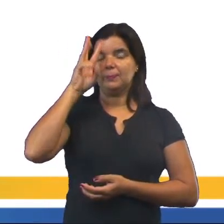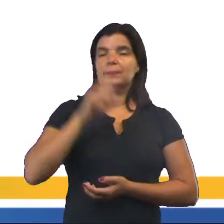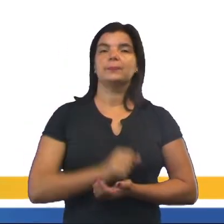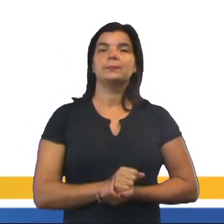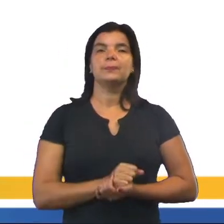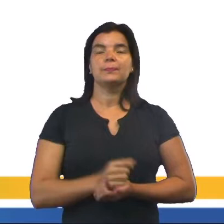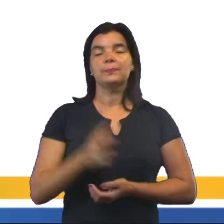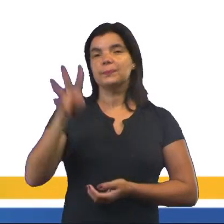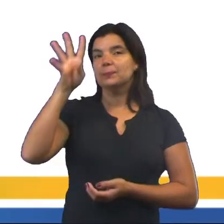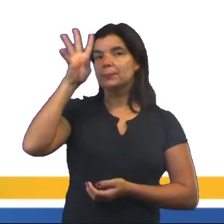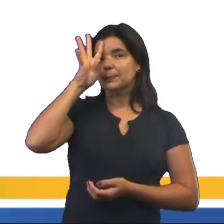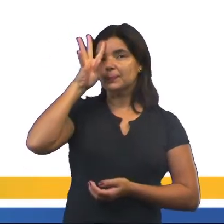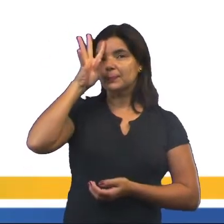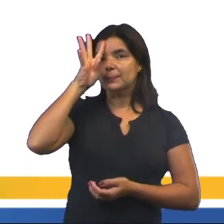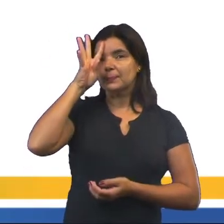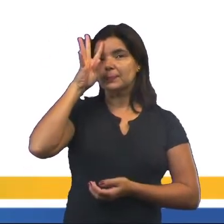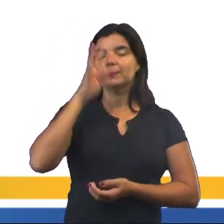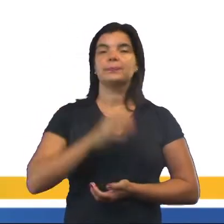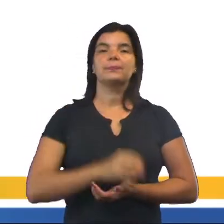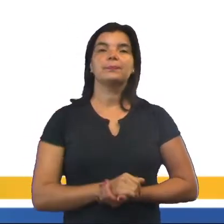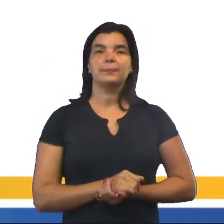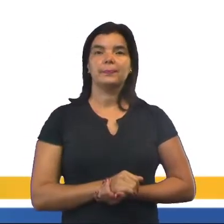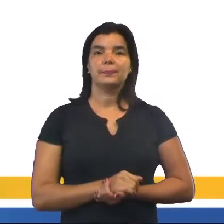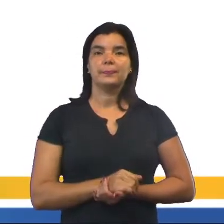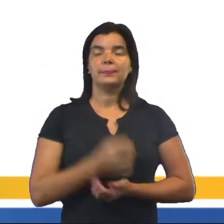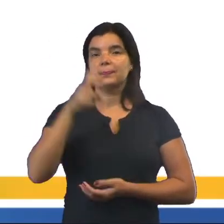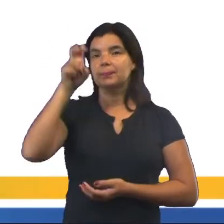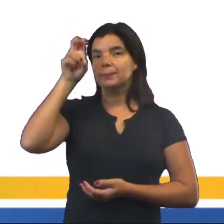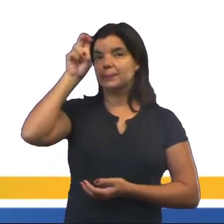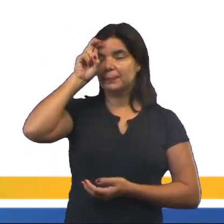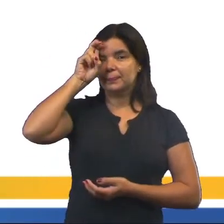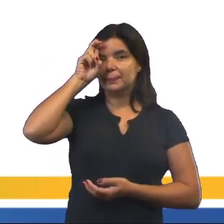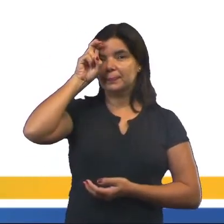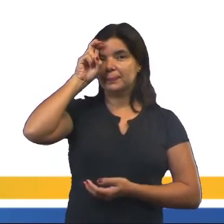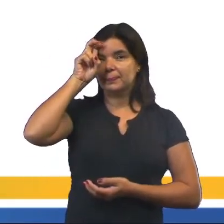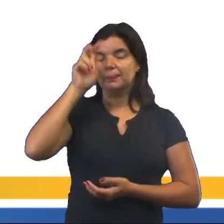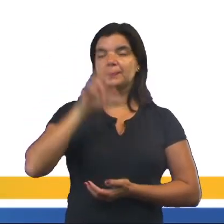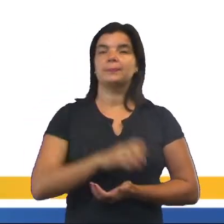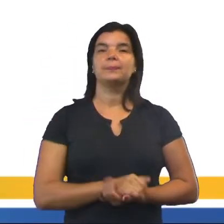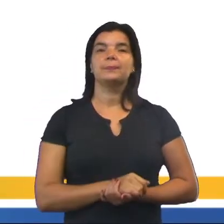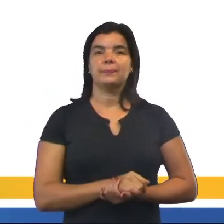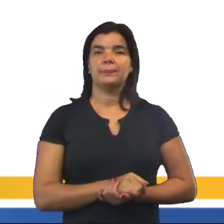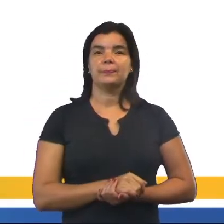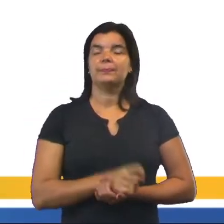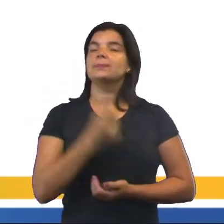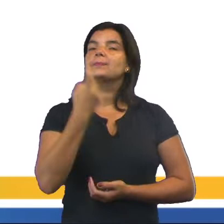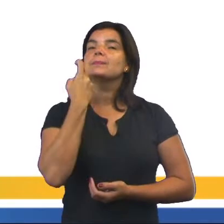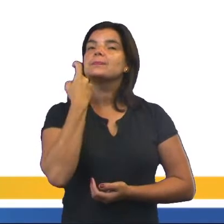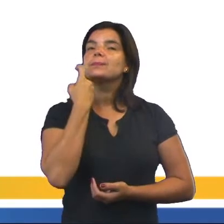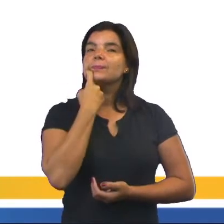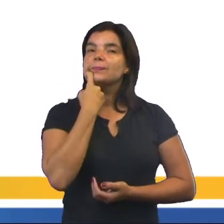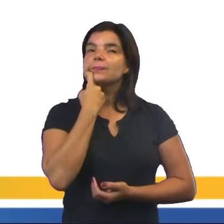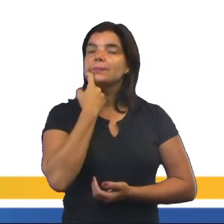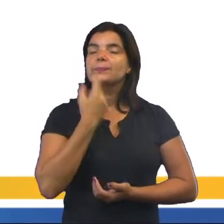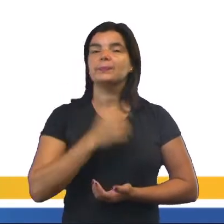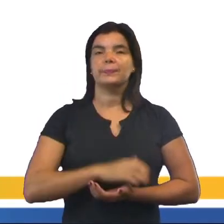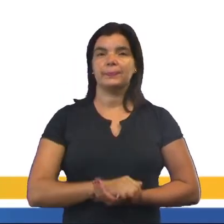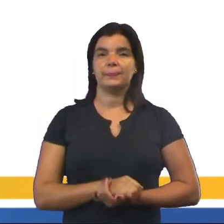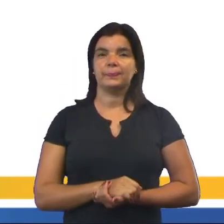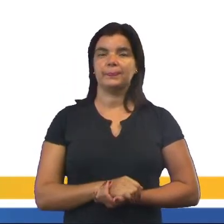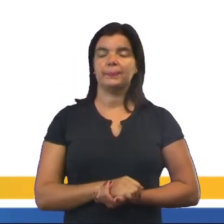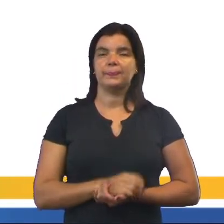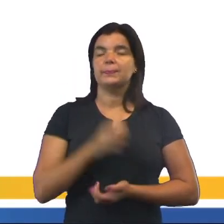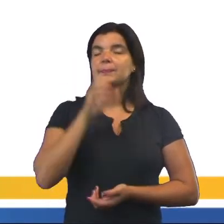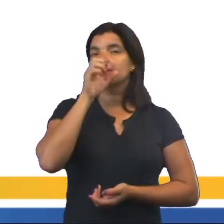terça-feira, Wednesday, quarta-feira, Thursday, quinta-feira, Friday,